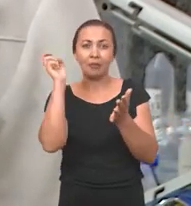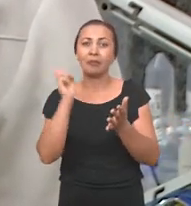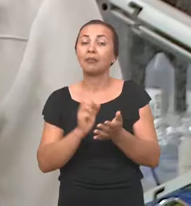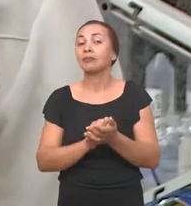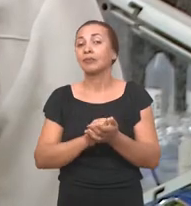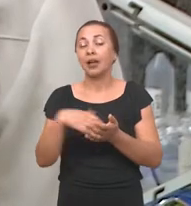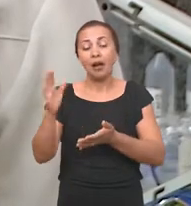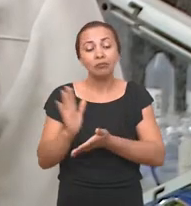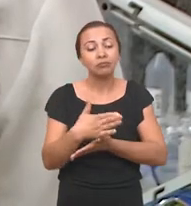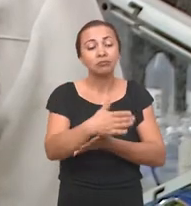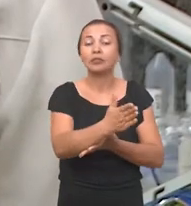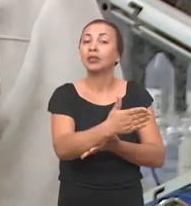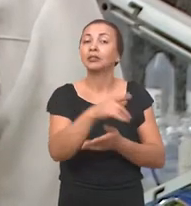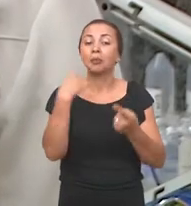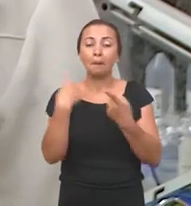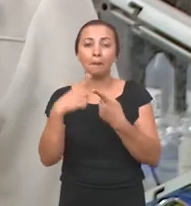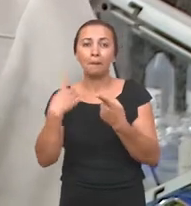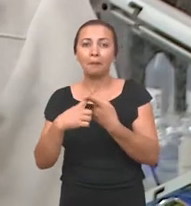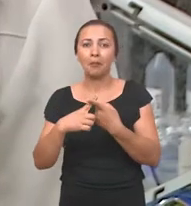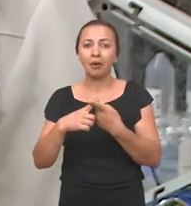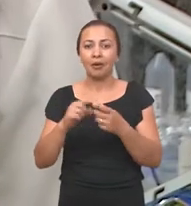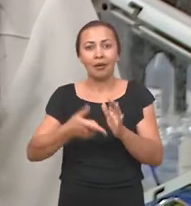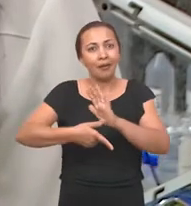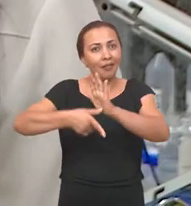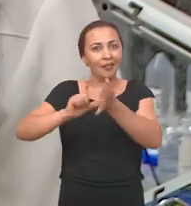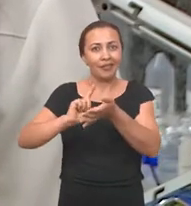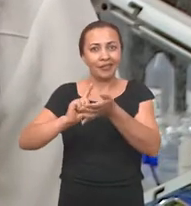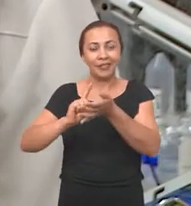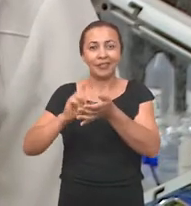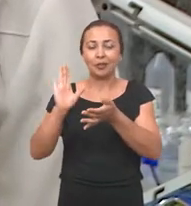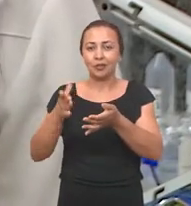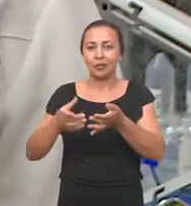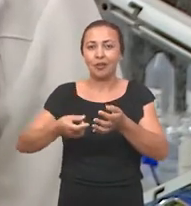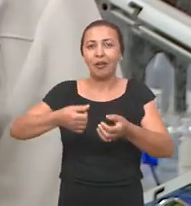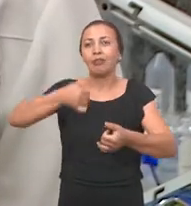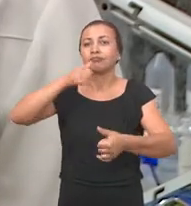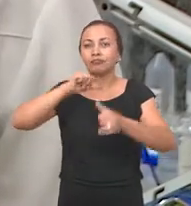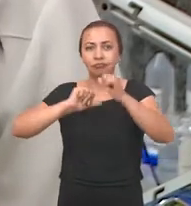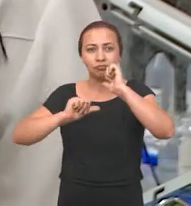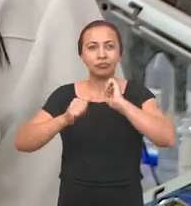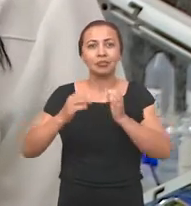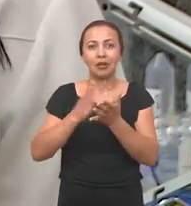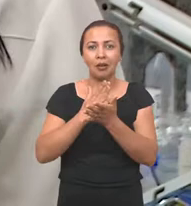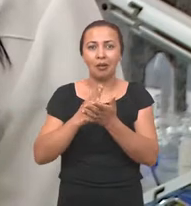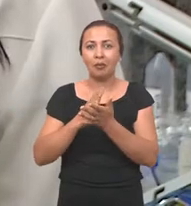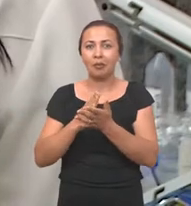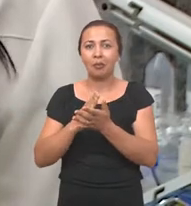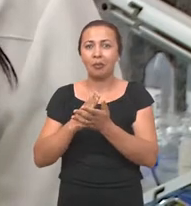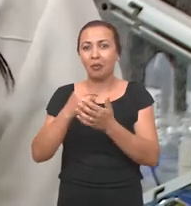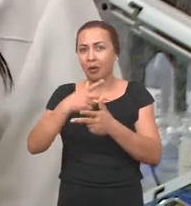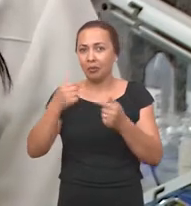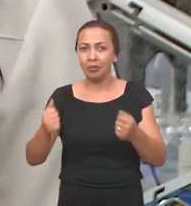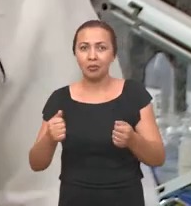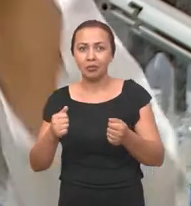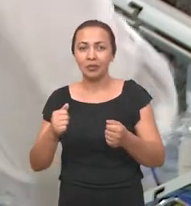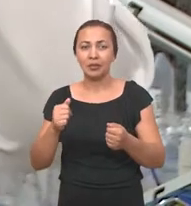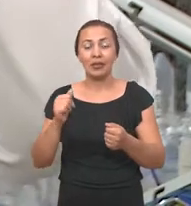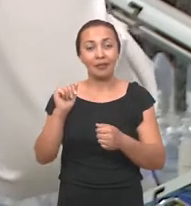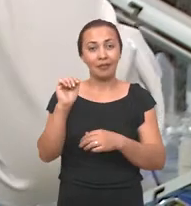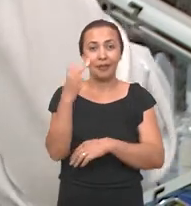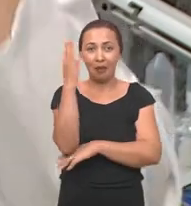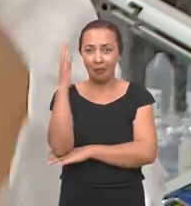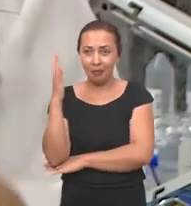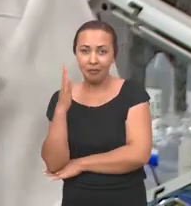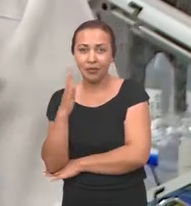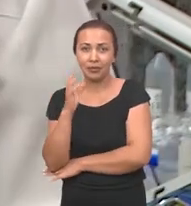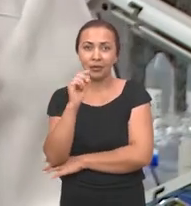picada, porque ele previamente ingeriu, né, alguma parte dessa planta, né, desses